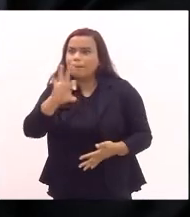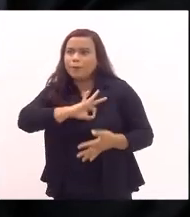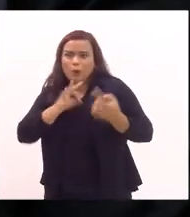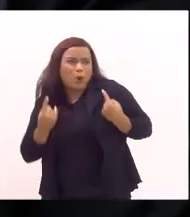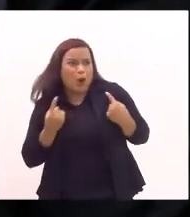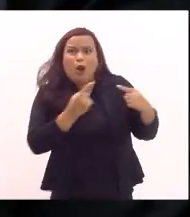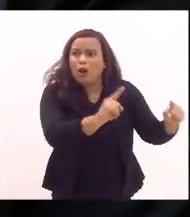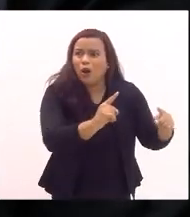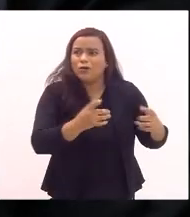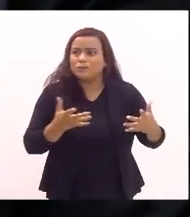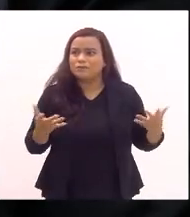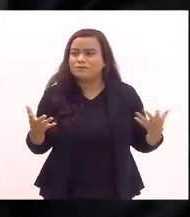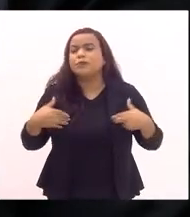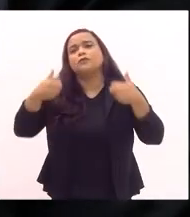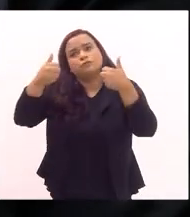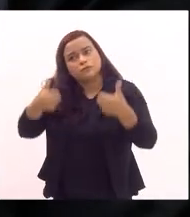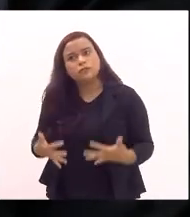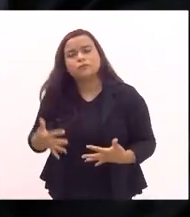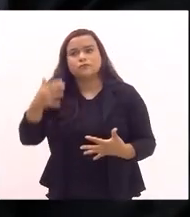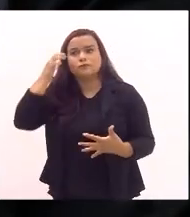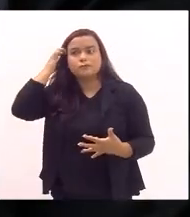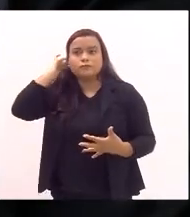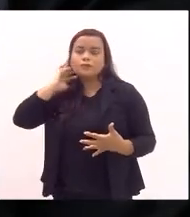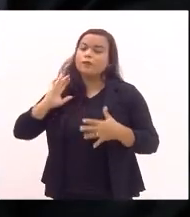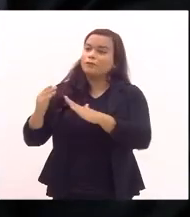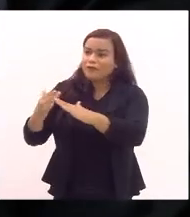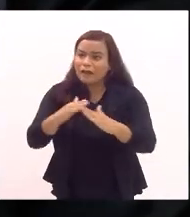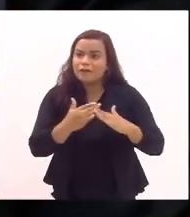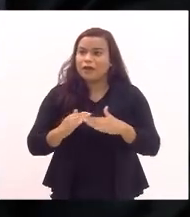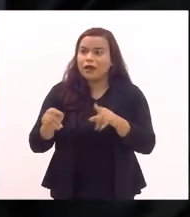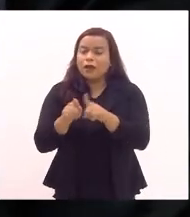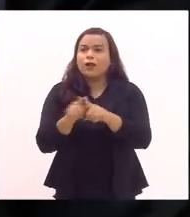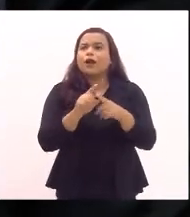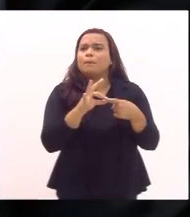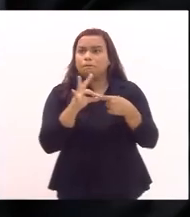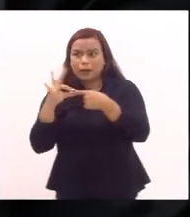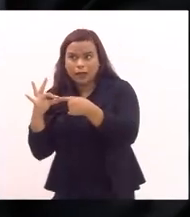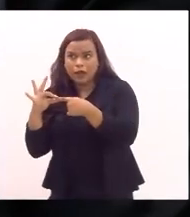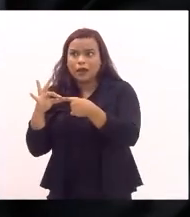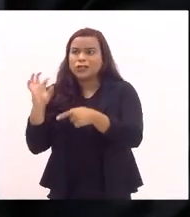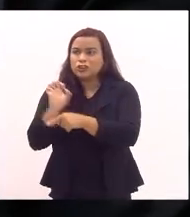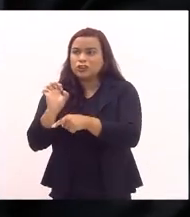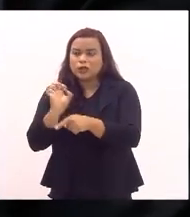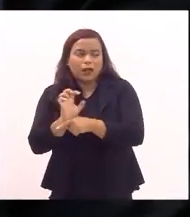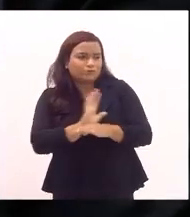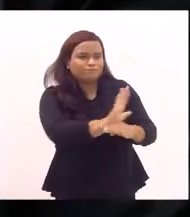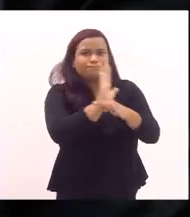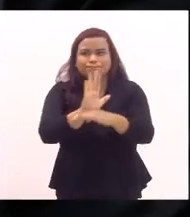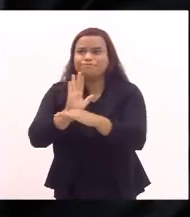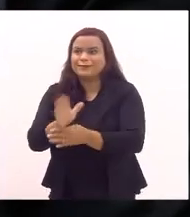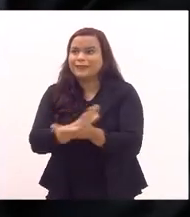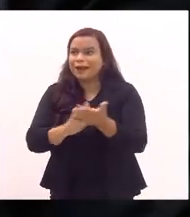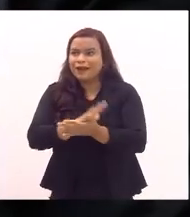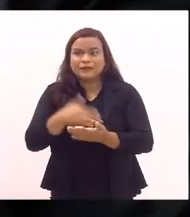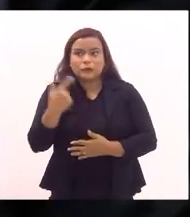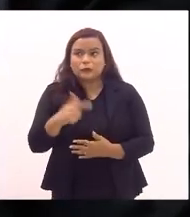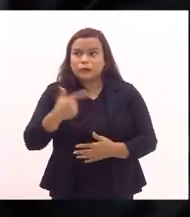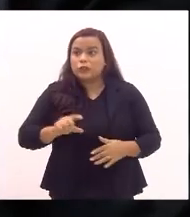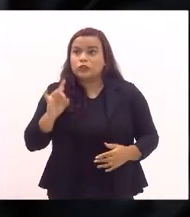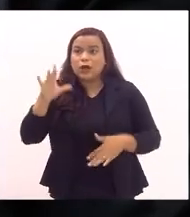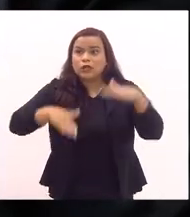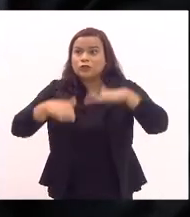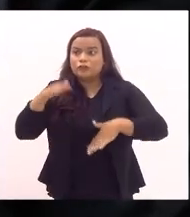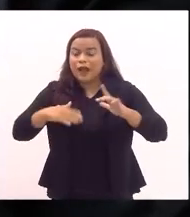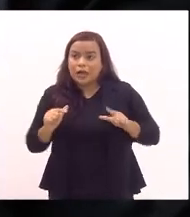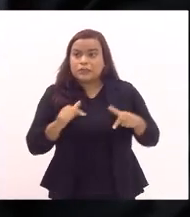forma quando eu falo aqui que não nas favelas e periferias não há estado apenas muitas vezes as ações dos